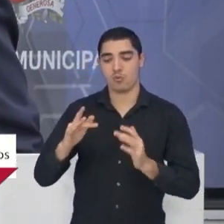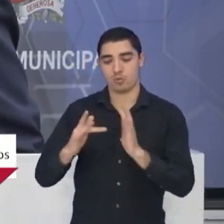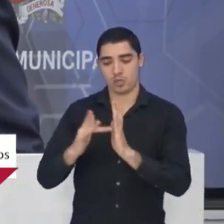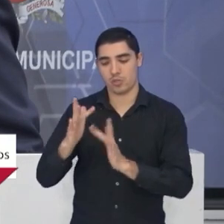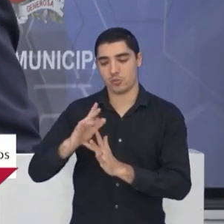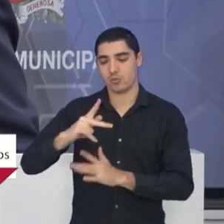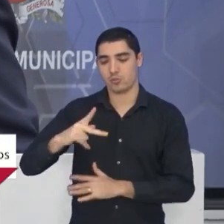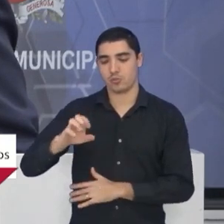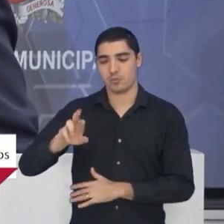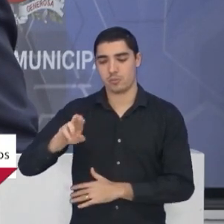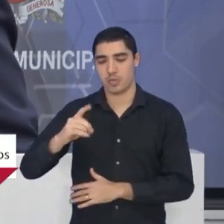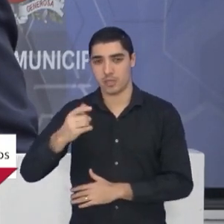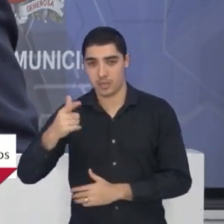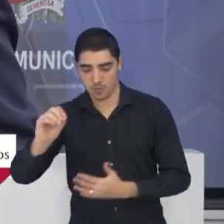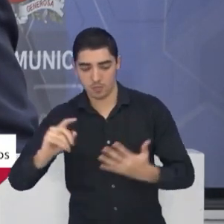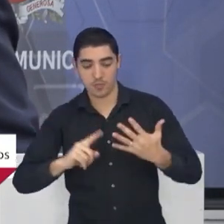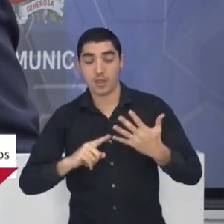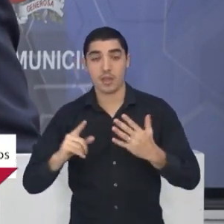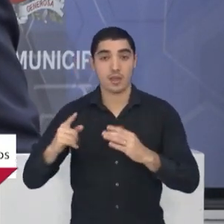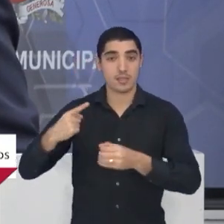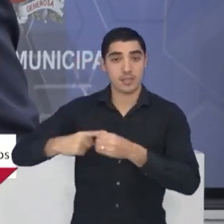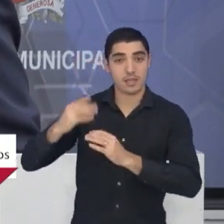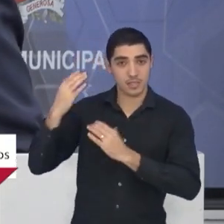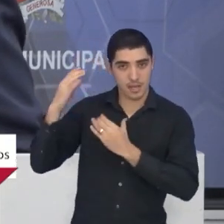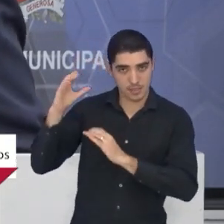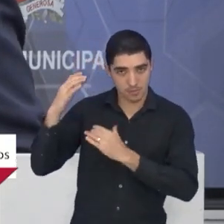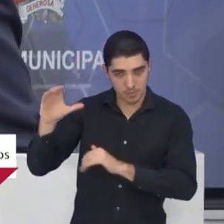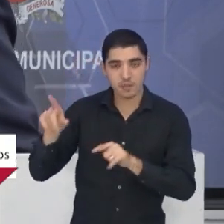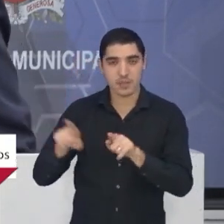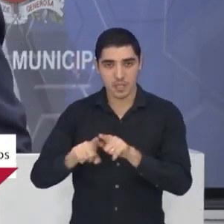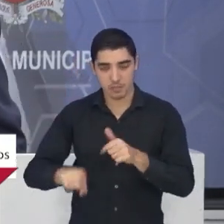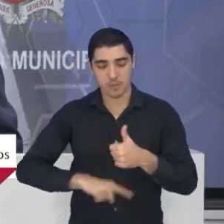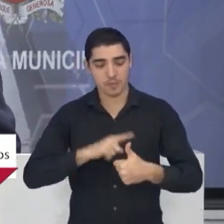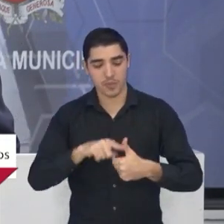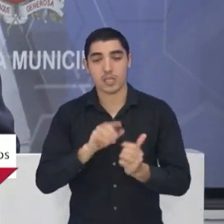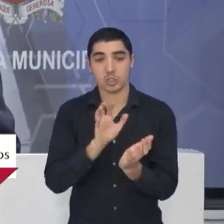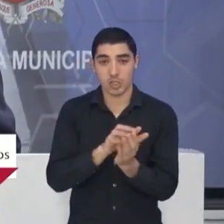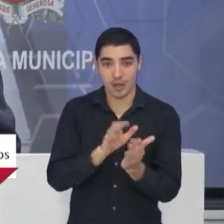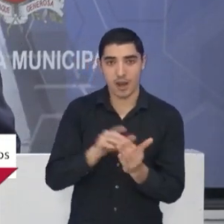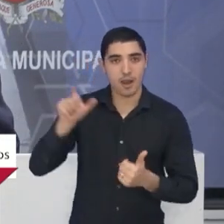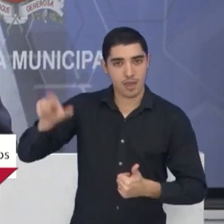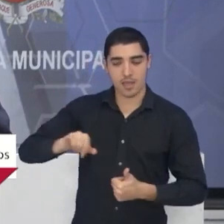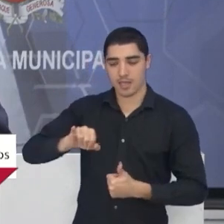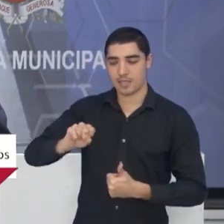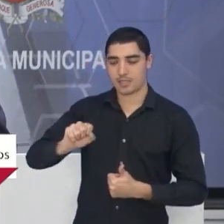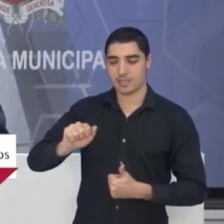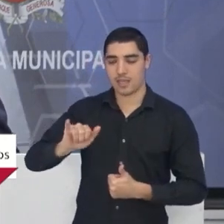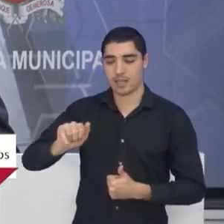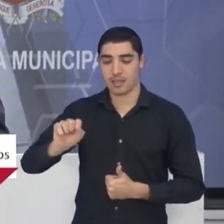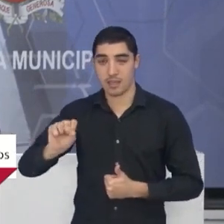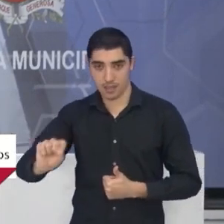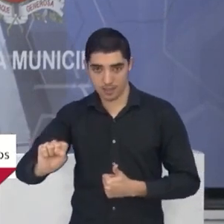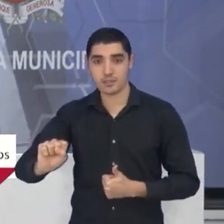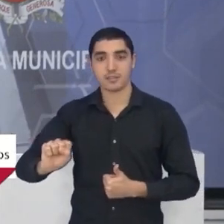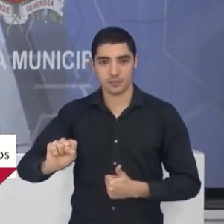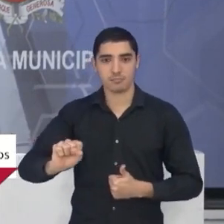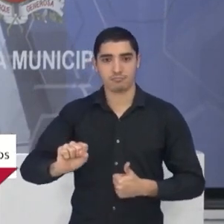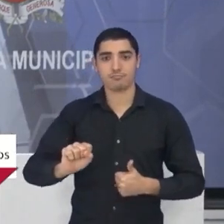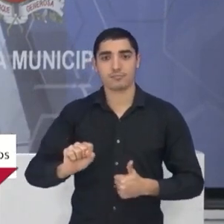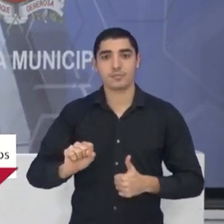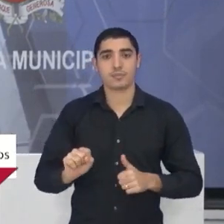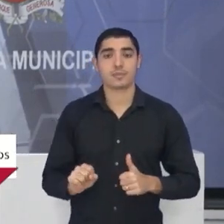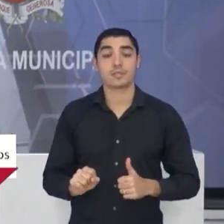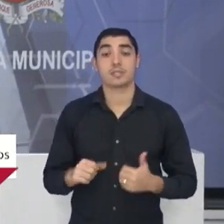Filho de Caçapava pétala Gonçalves Lacerda e de Jacareí Isaías José de Santana oportunamente